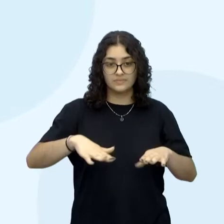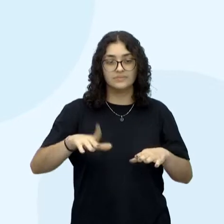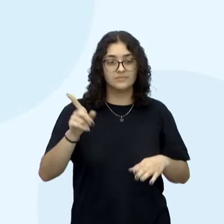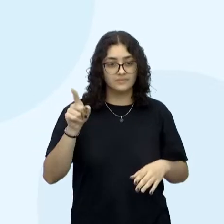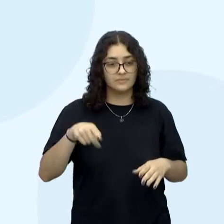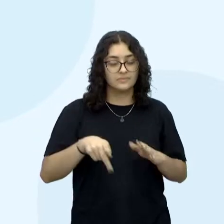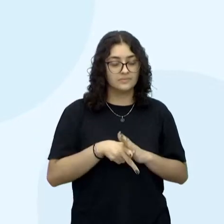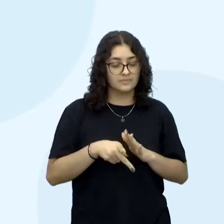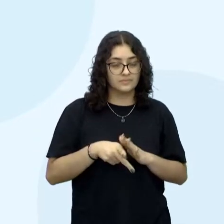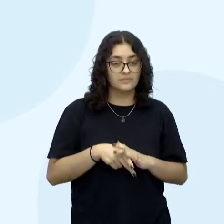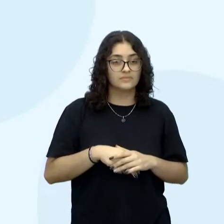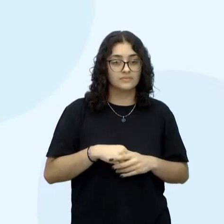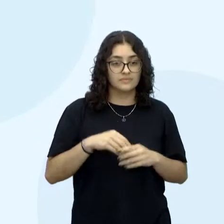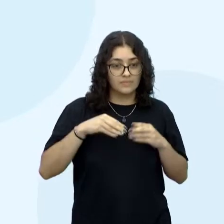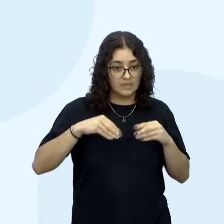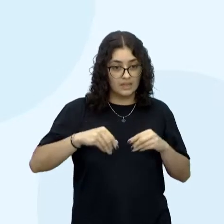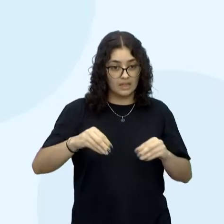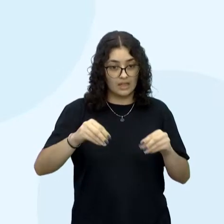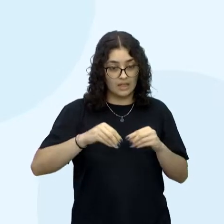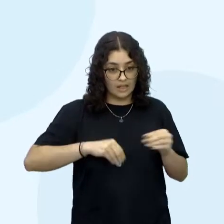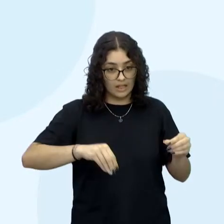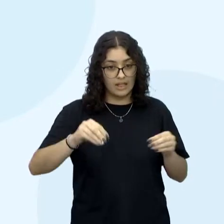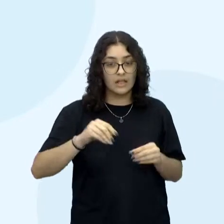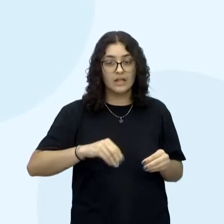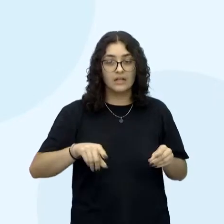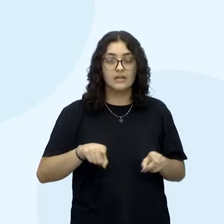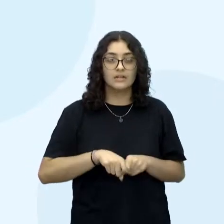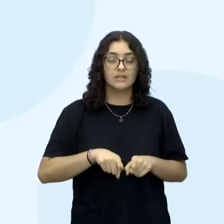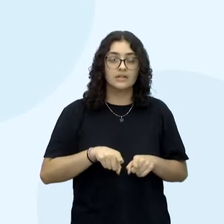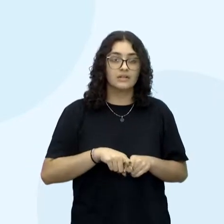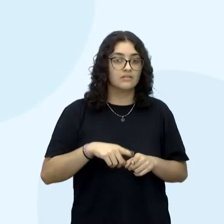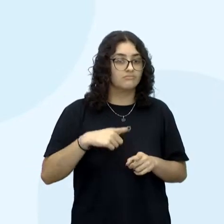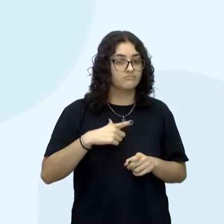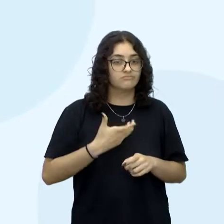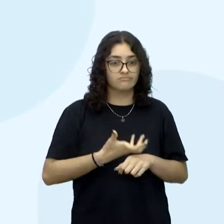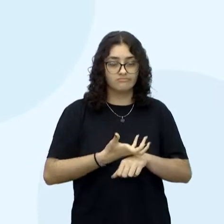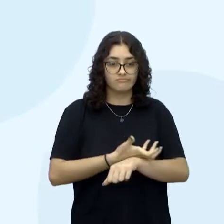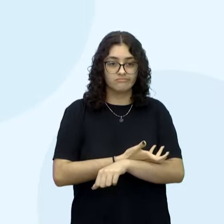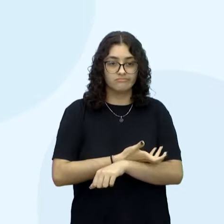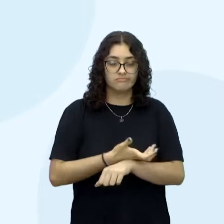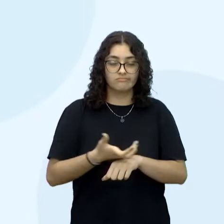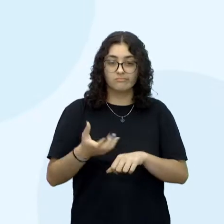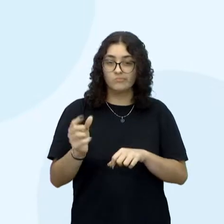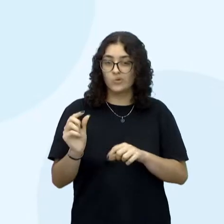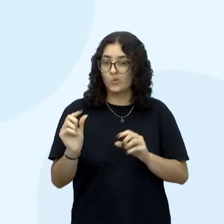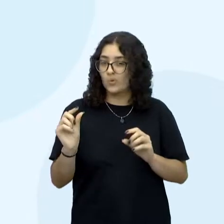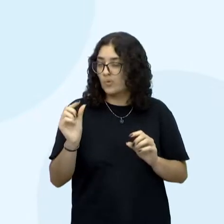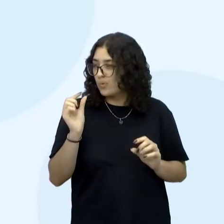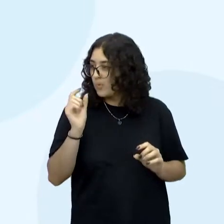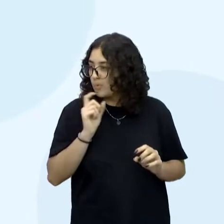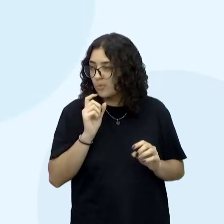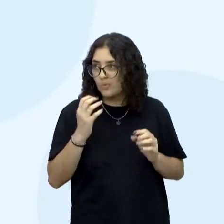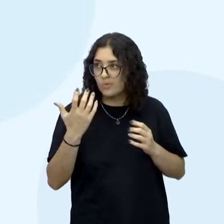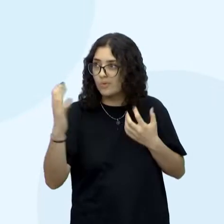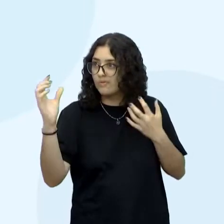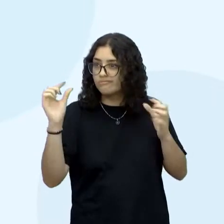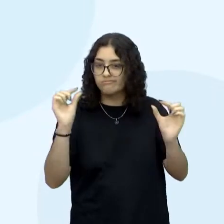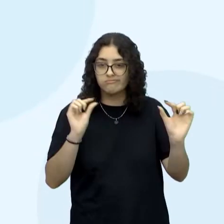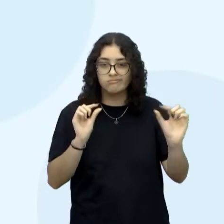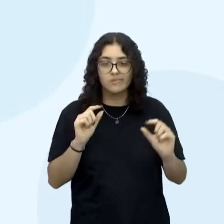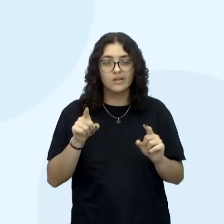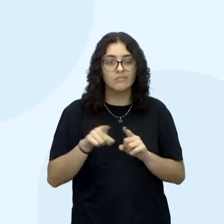aí do sertão, então é um chão de terra, né? Tem pouca vegetação, a vegetação bem rara mesmo, e a